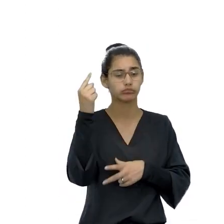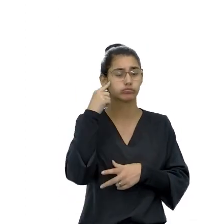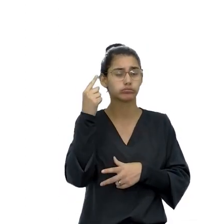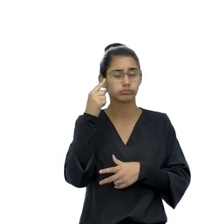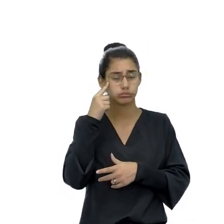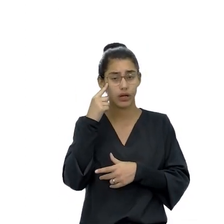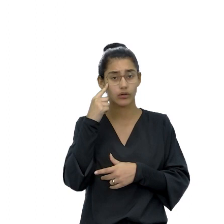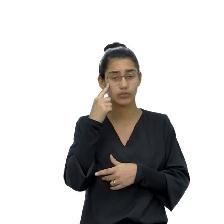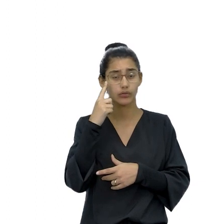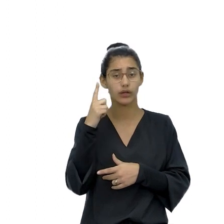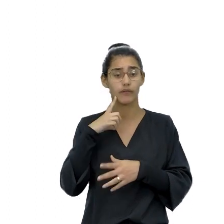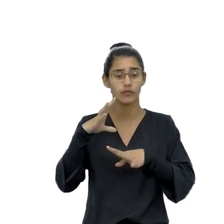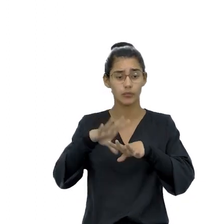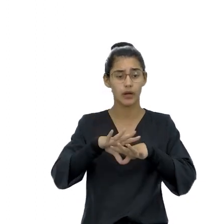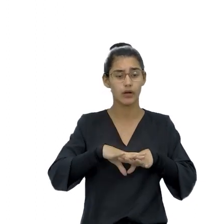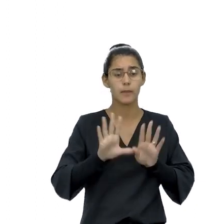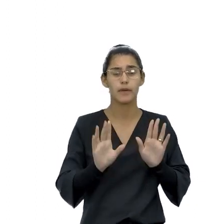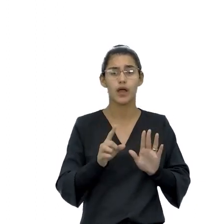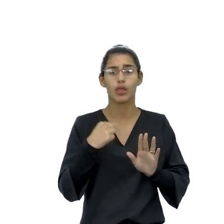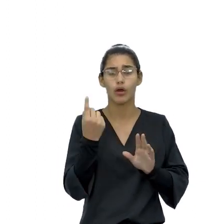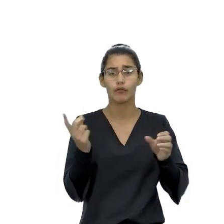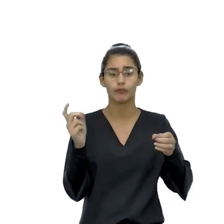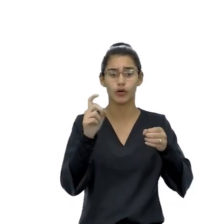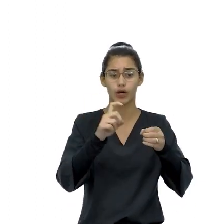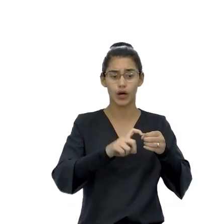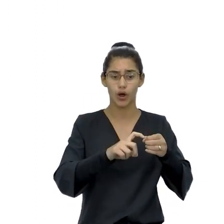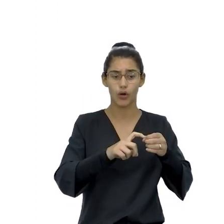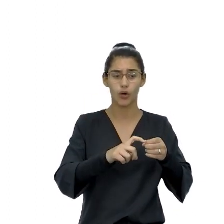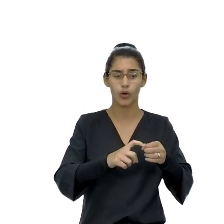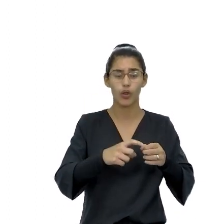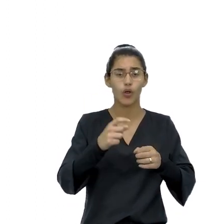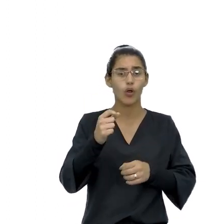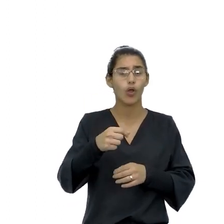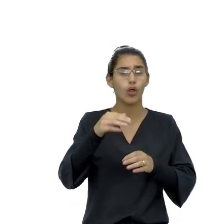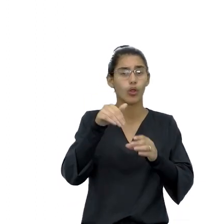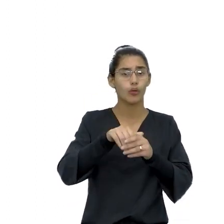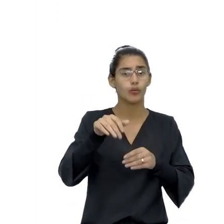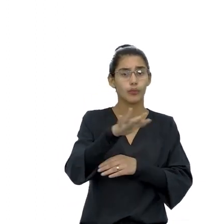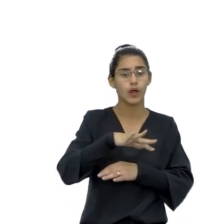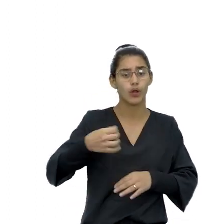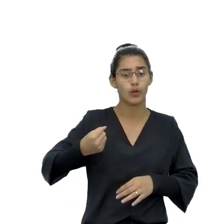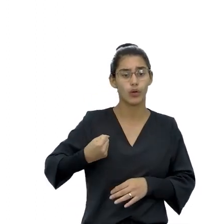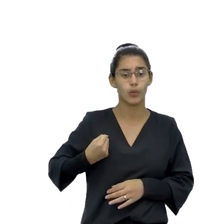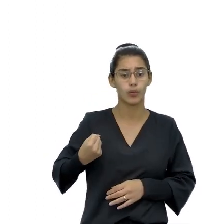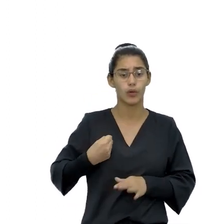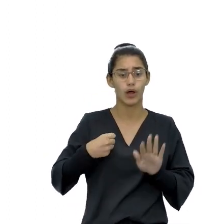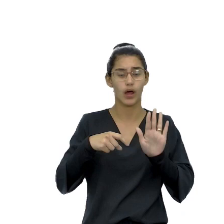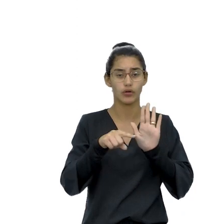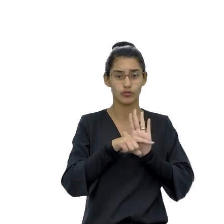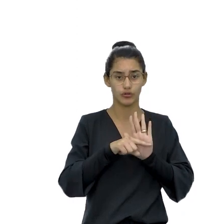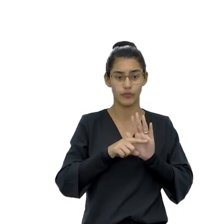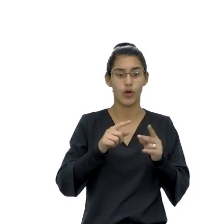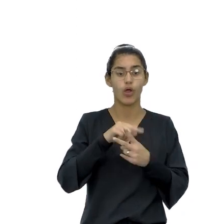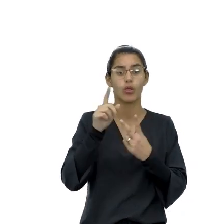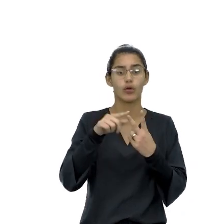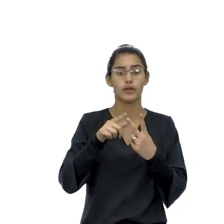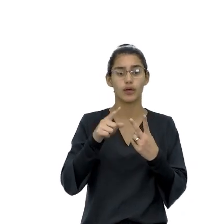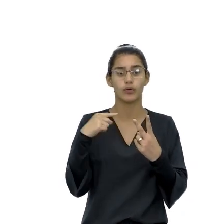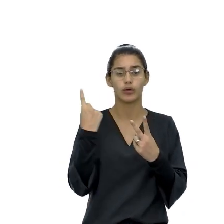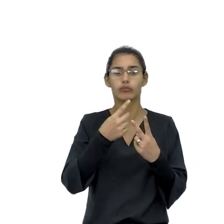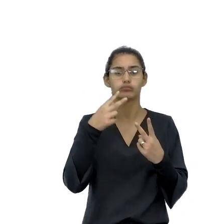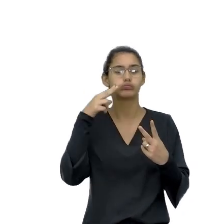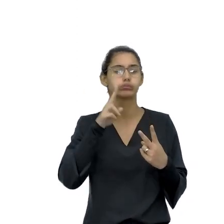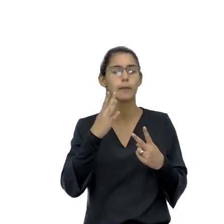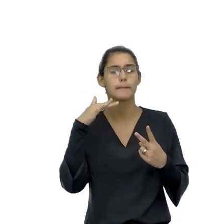pensamento aritmético, mas nós nos voltamos para o conhecimento dentro do campo aditivo. No segundo bimestre, nós